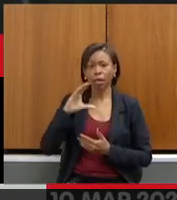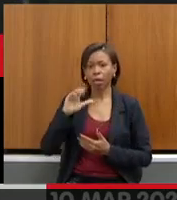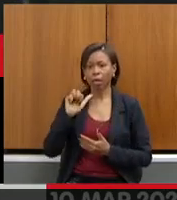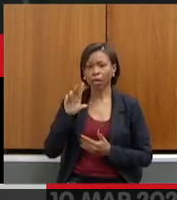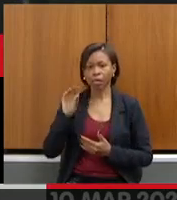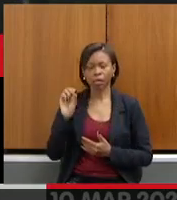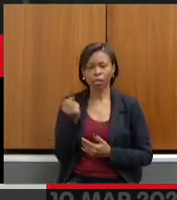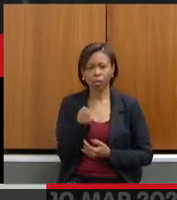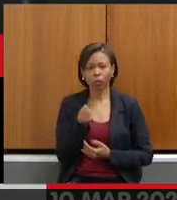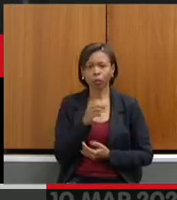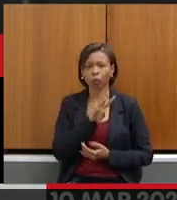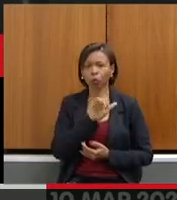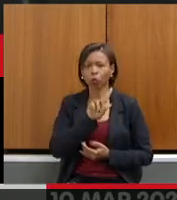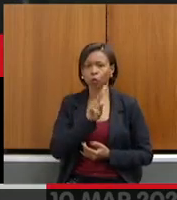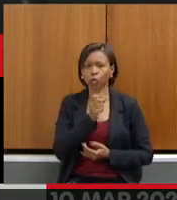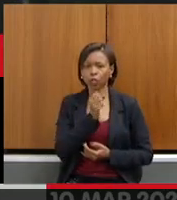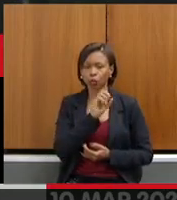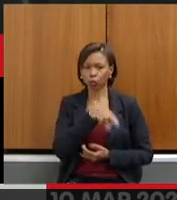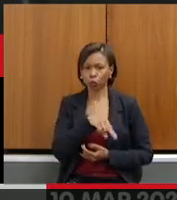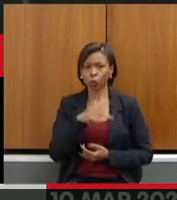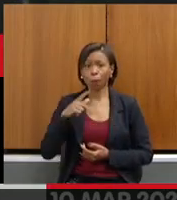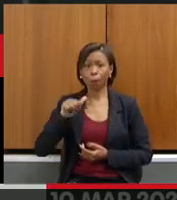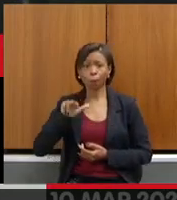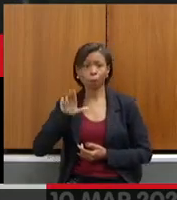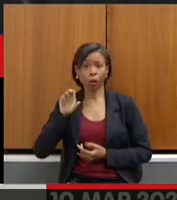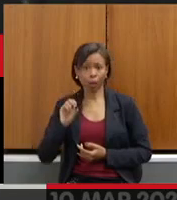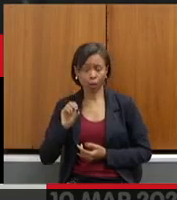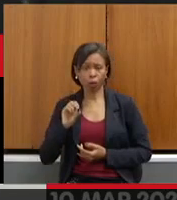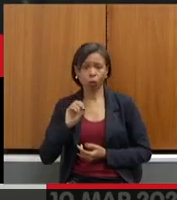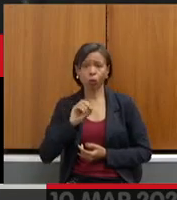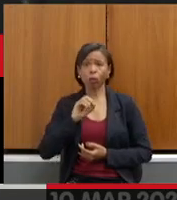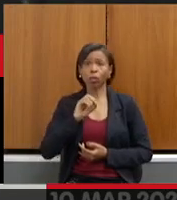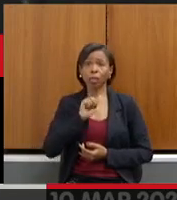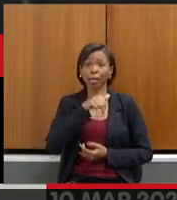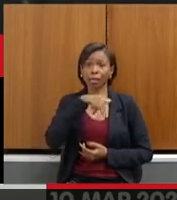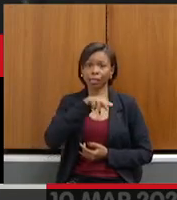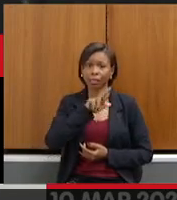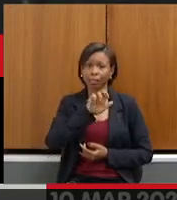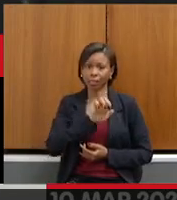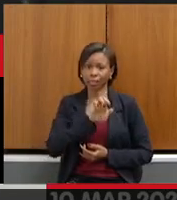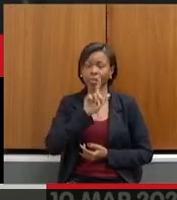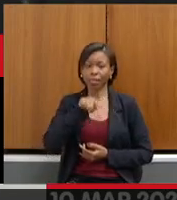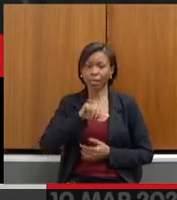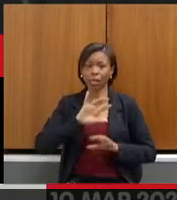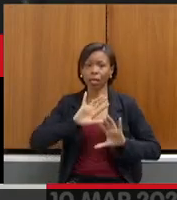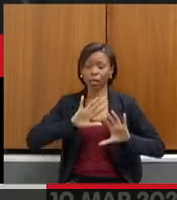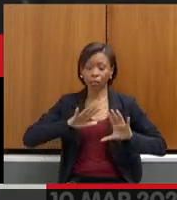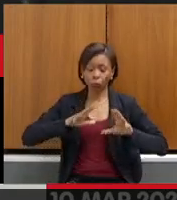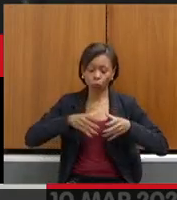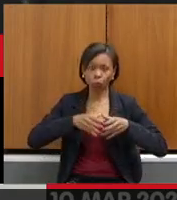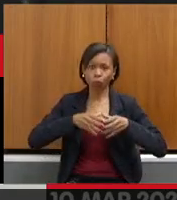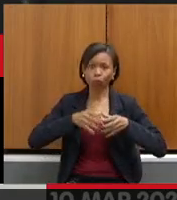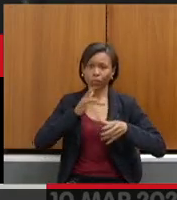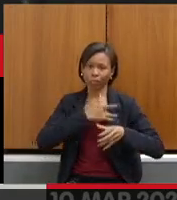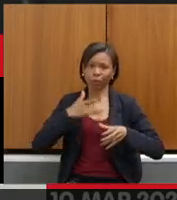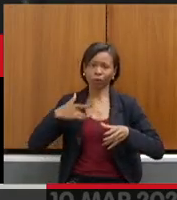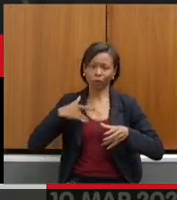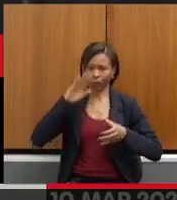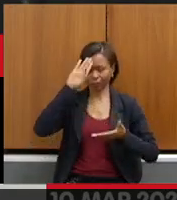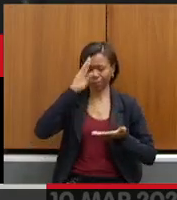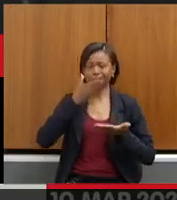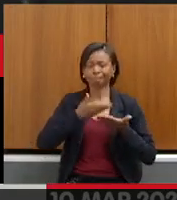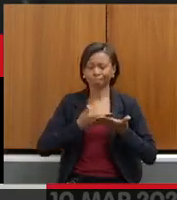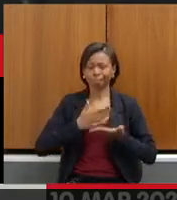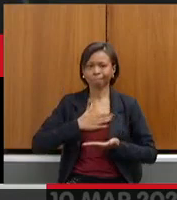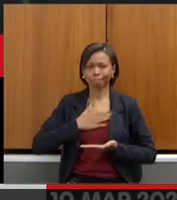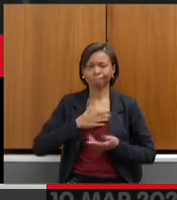Wilson Batista do o André Quintão membros efetivos da comissão de saúde pela confiança e eu agradeço